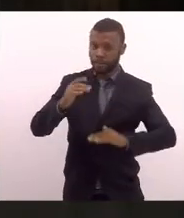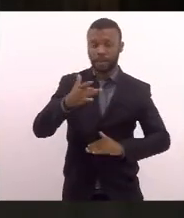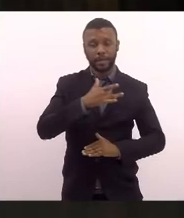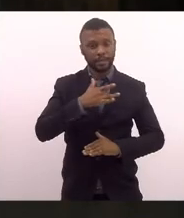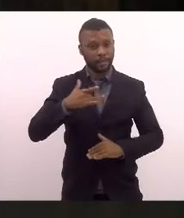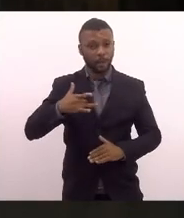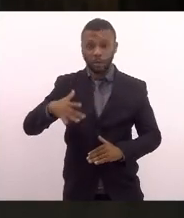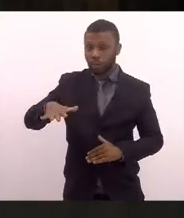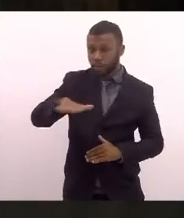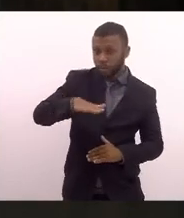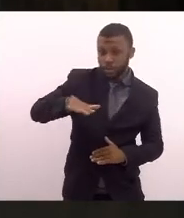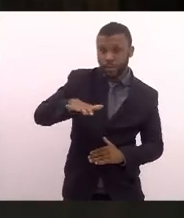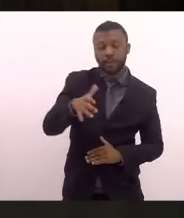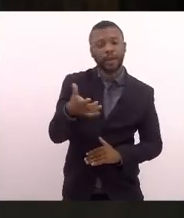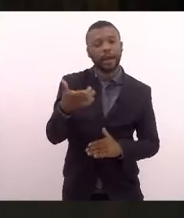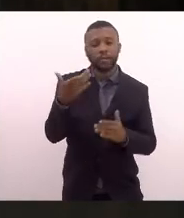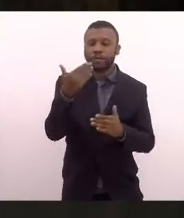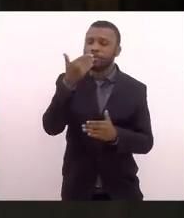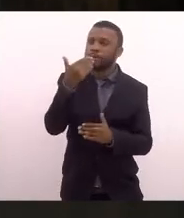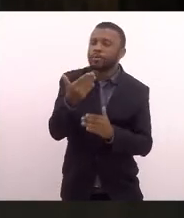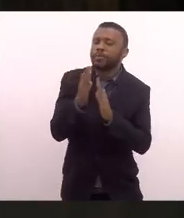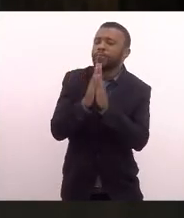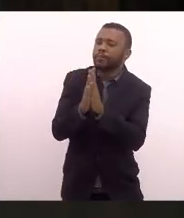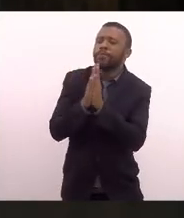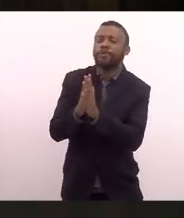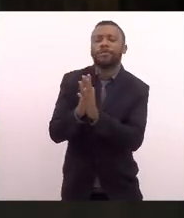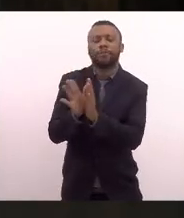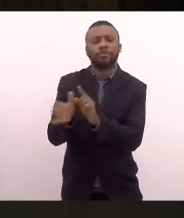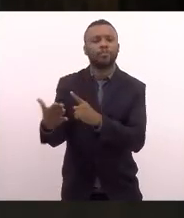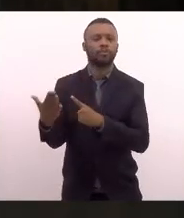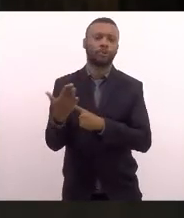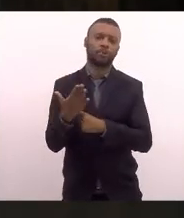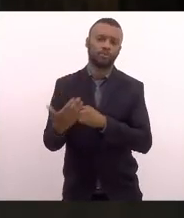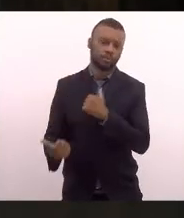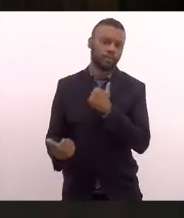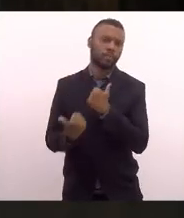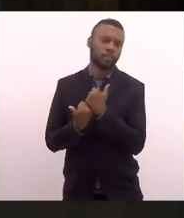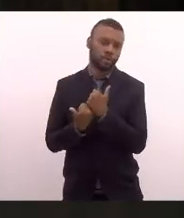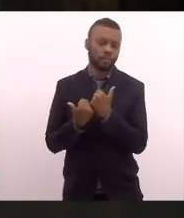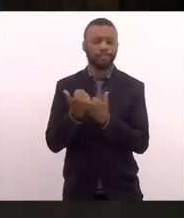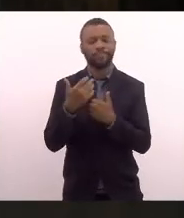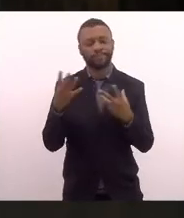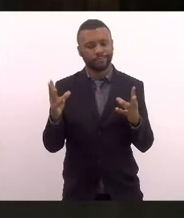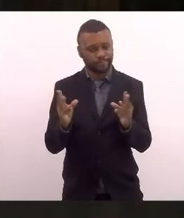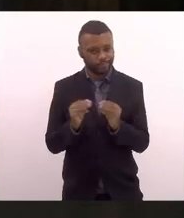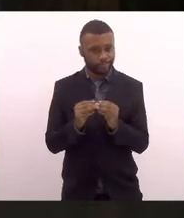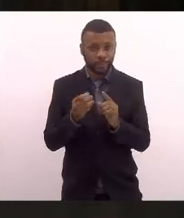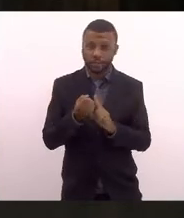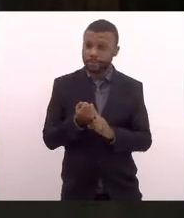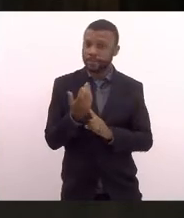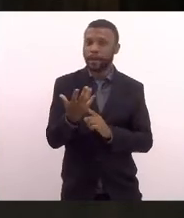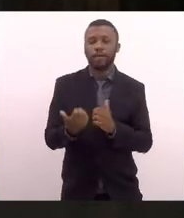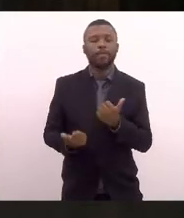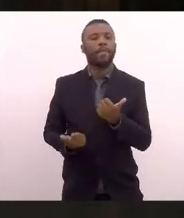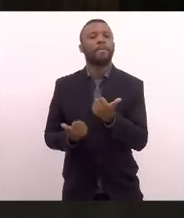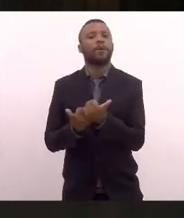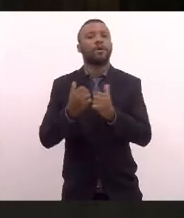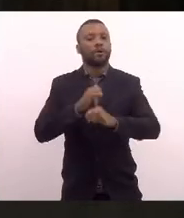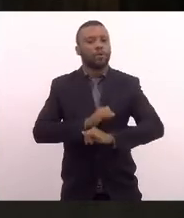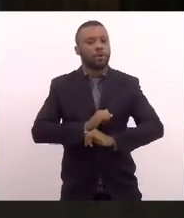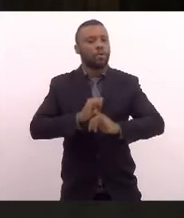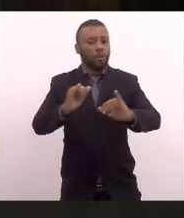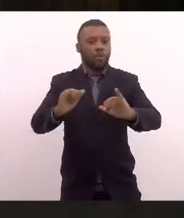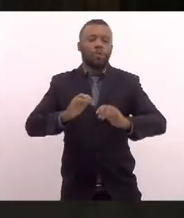por essas pessoas que me cercam neste momento. E aí eu já manifestei meu apoio, quero manifestar apoio